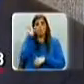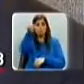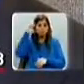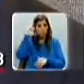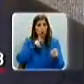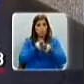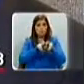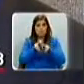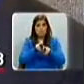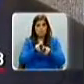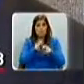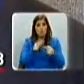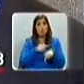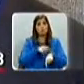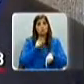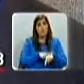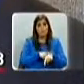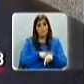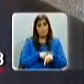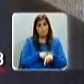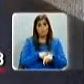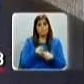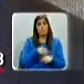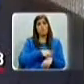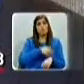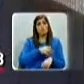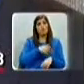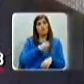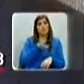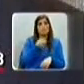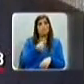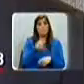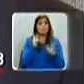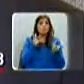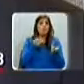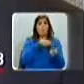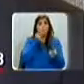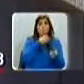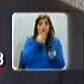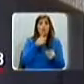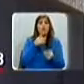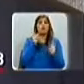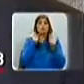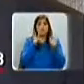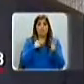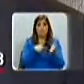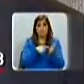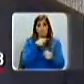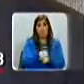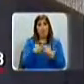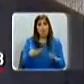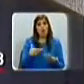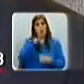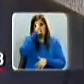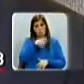competitivo nos tempos entre o ferrocarril e as autoestradas, e, por lo tanto, ese é o que nos falta. Neste momento,